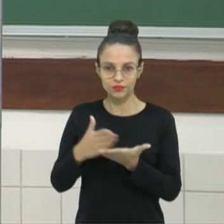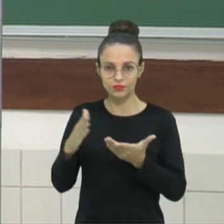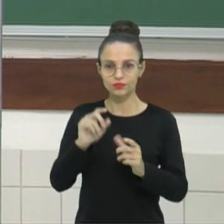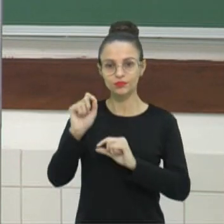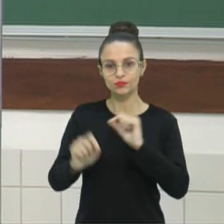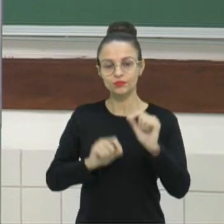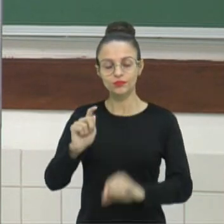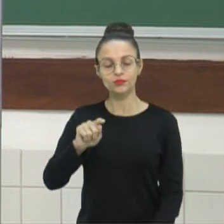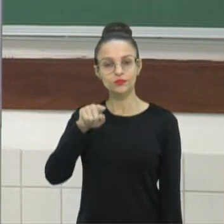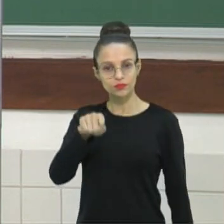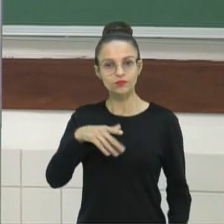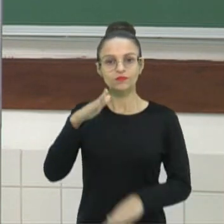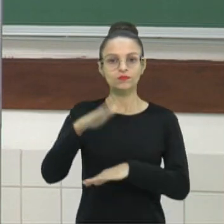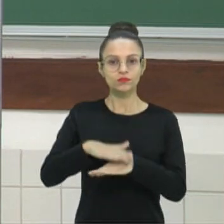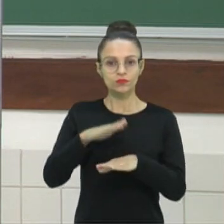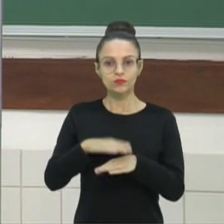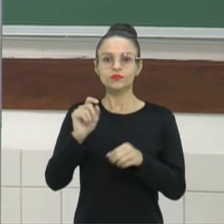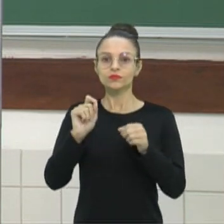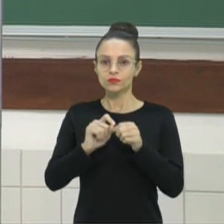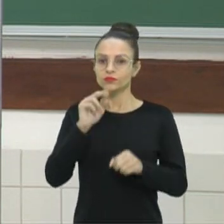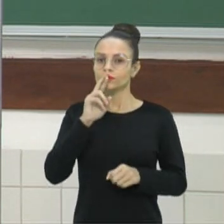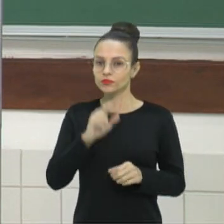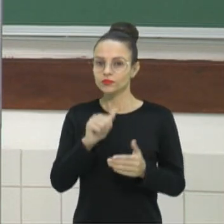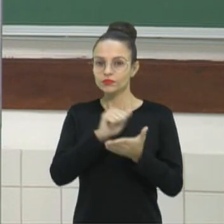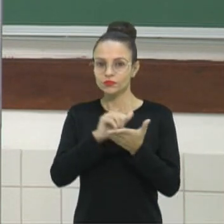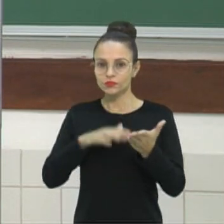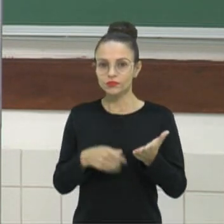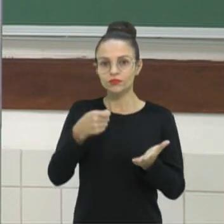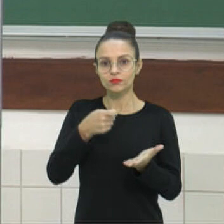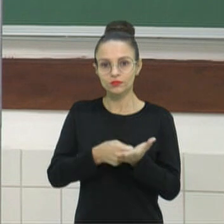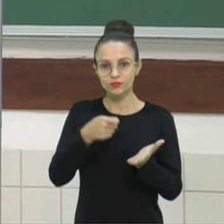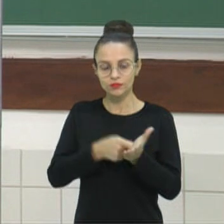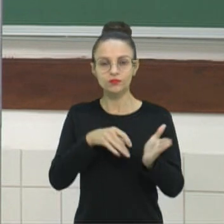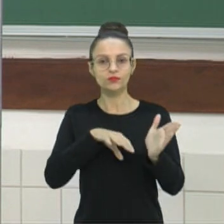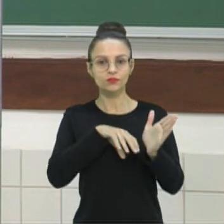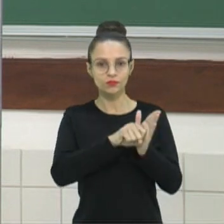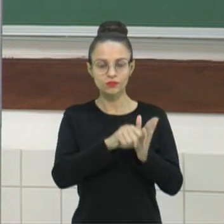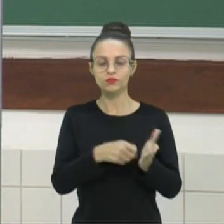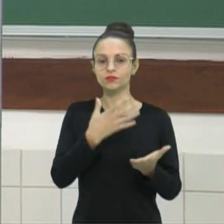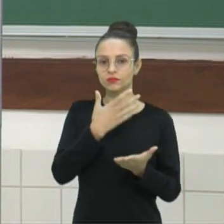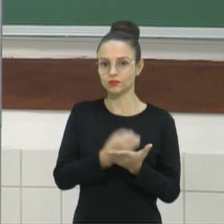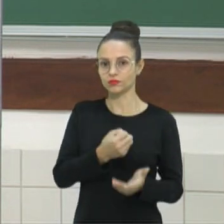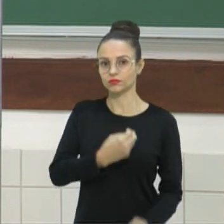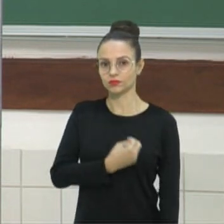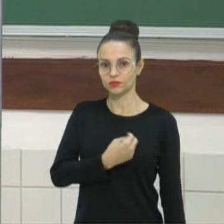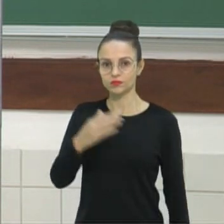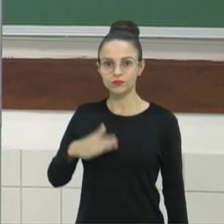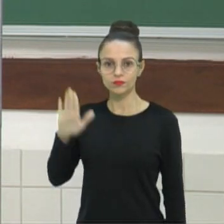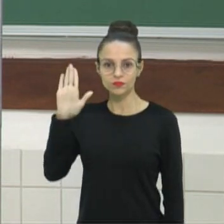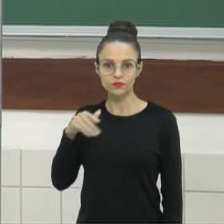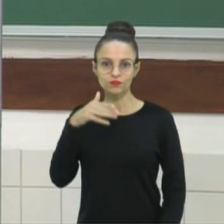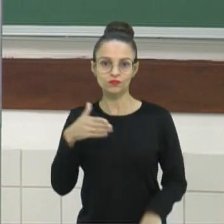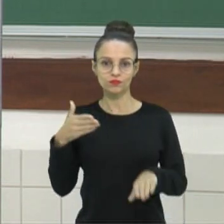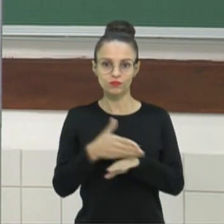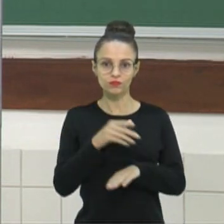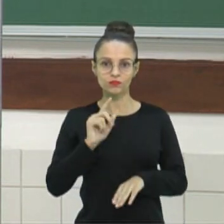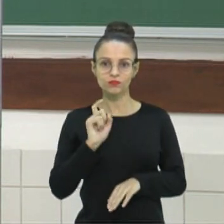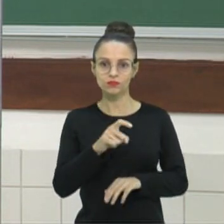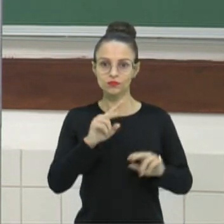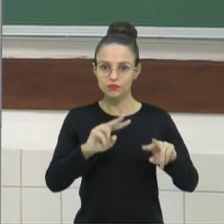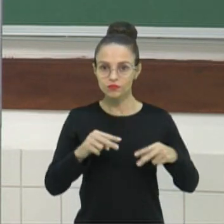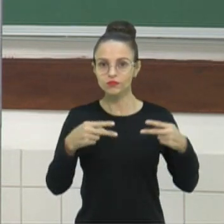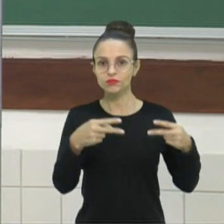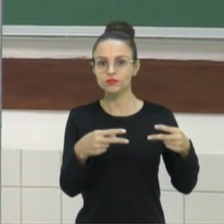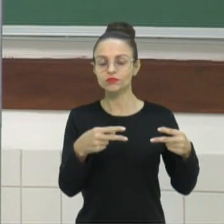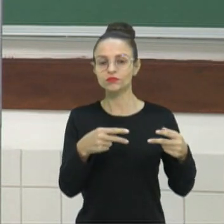aqui, faça as atividades obrigatórias, certo? Atividade obrigatória garante a sua frequência. Entre lá, clica